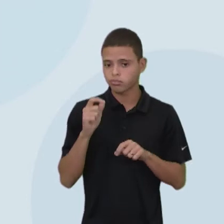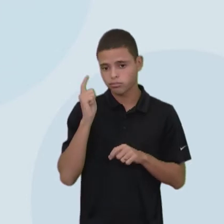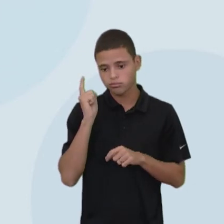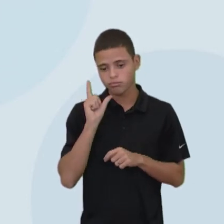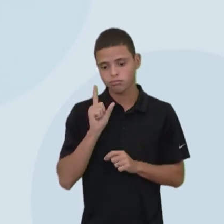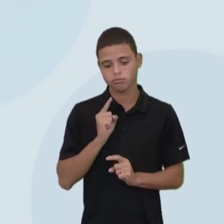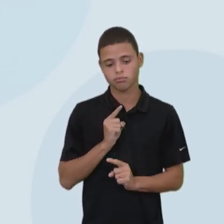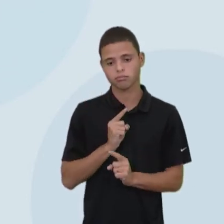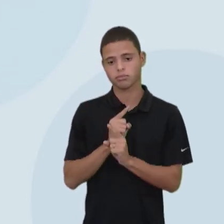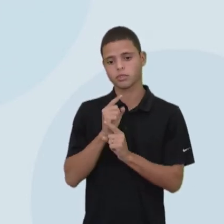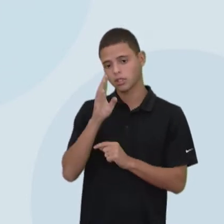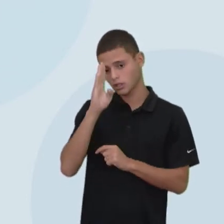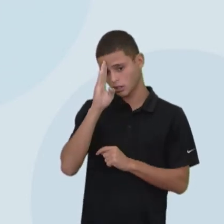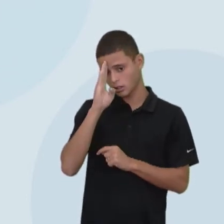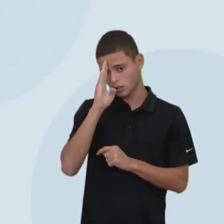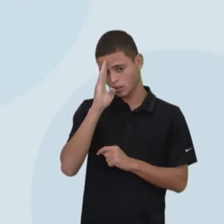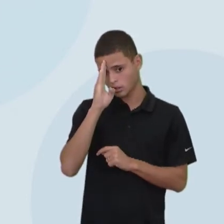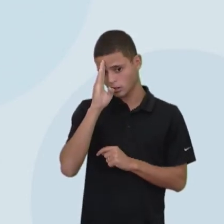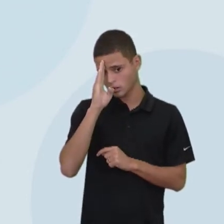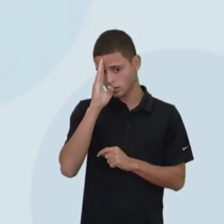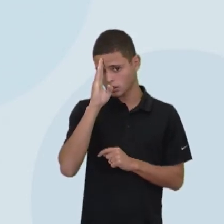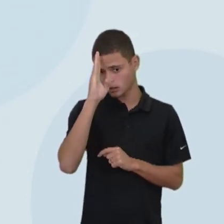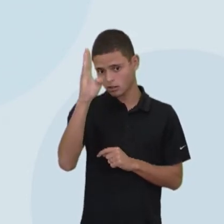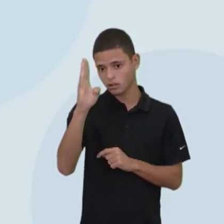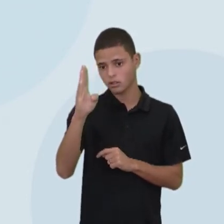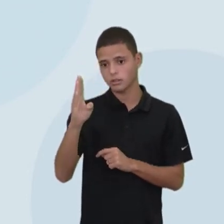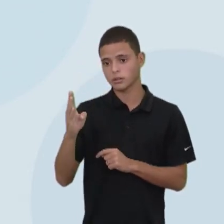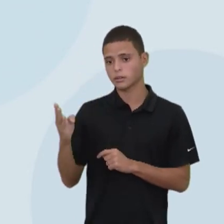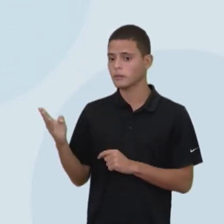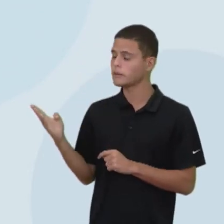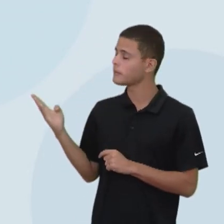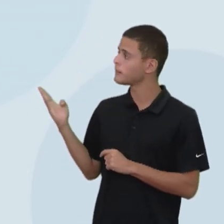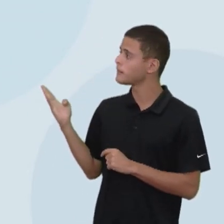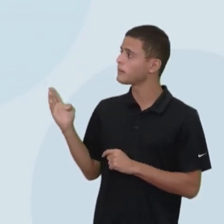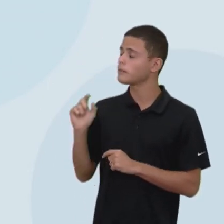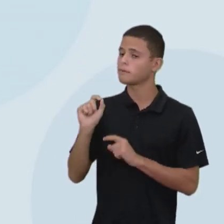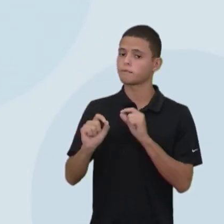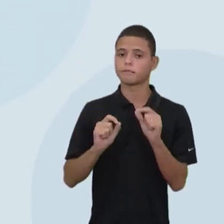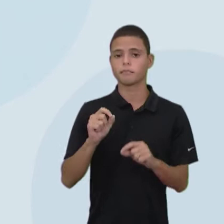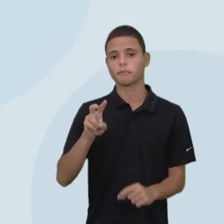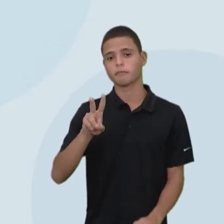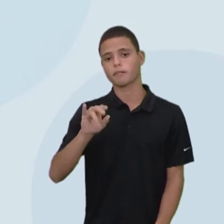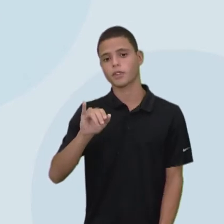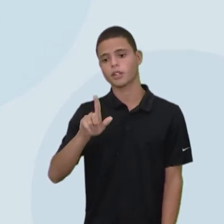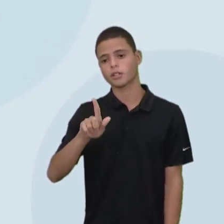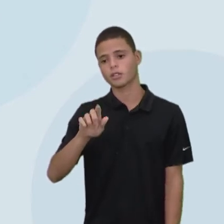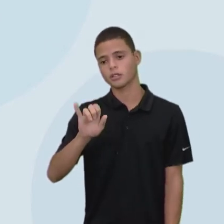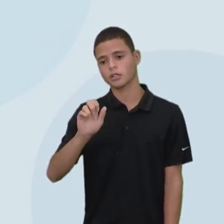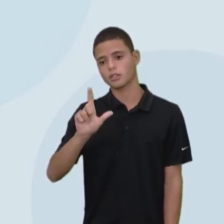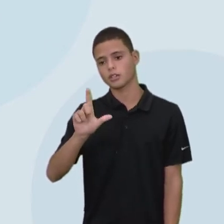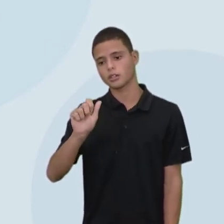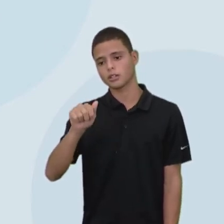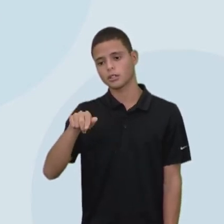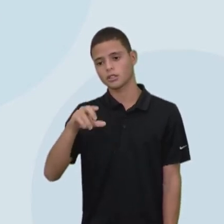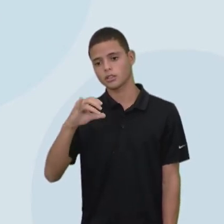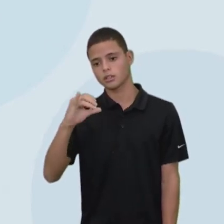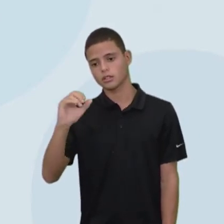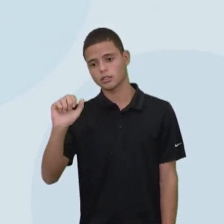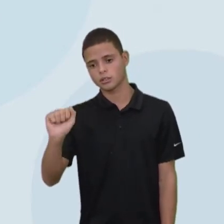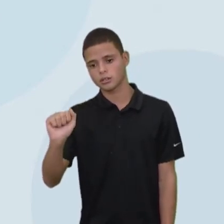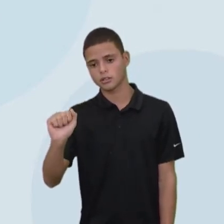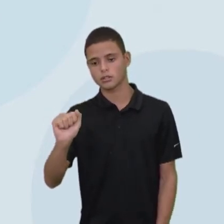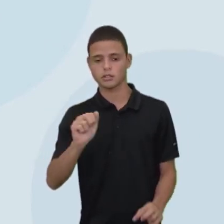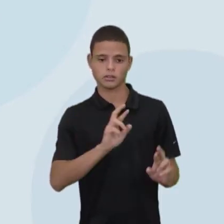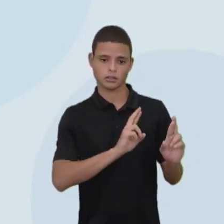diagnosticar. O principal elemento, na verdade, seria a vigilância. Então, vigilância constante em